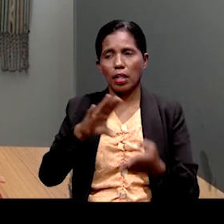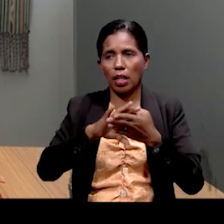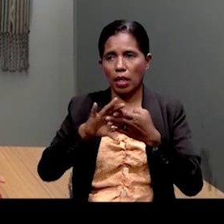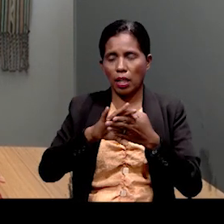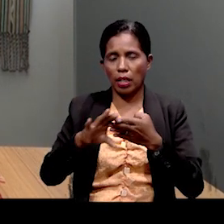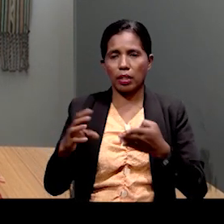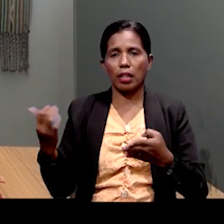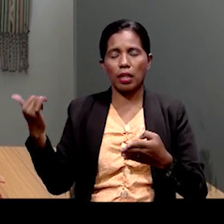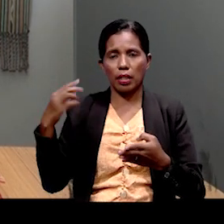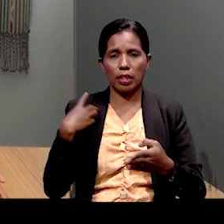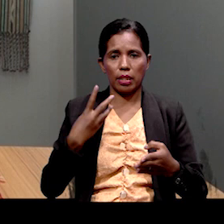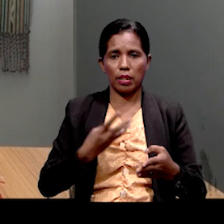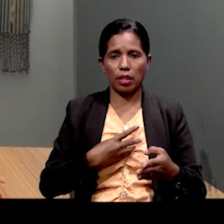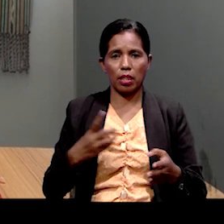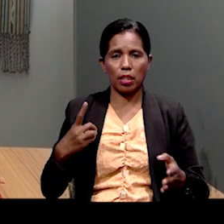hi tenia